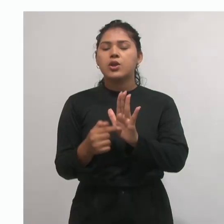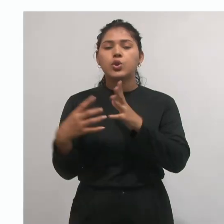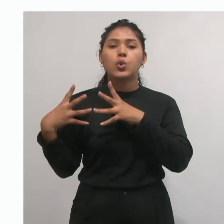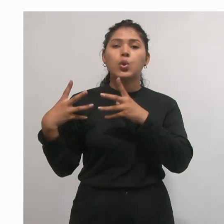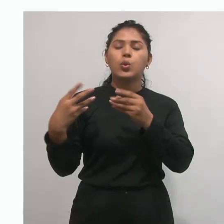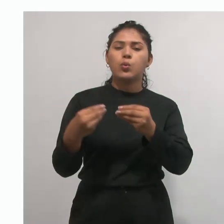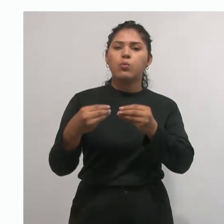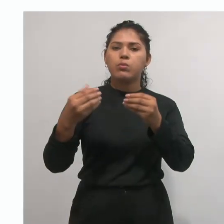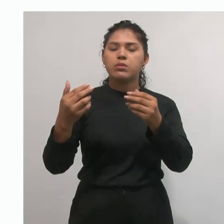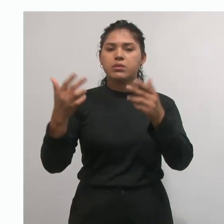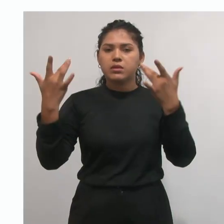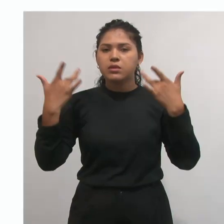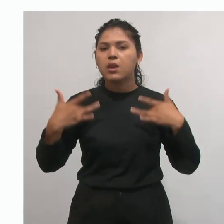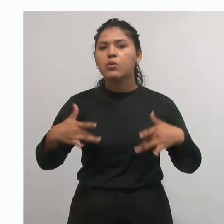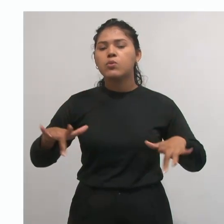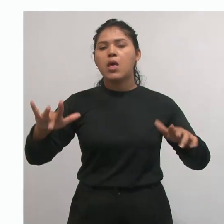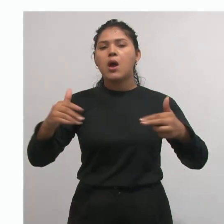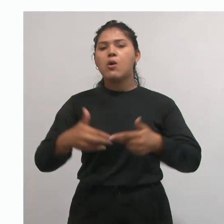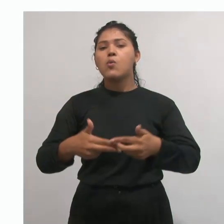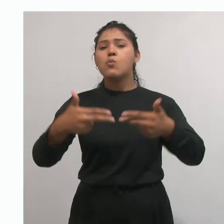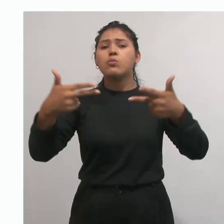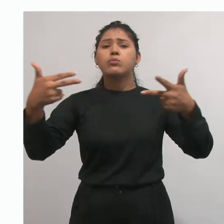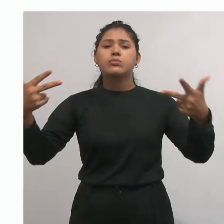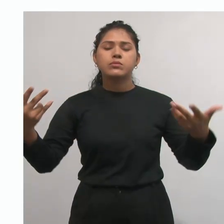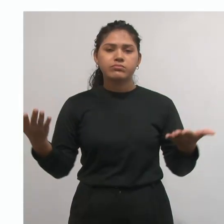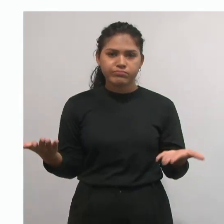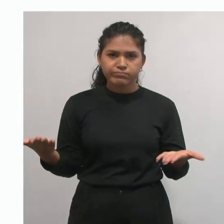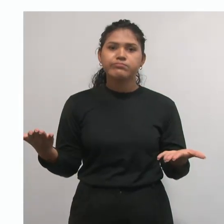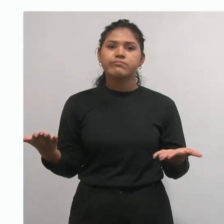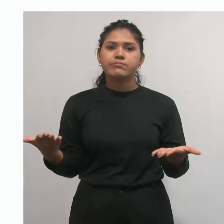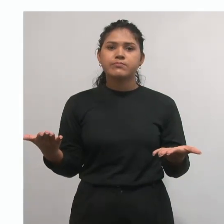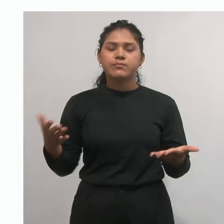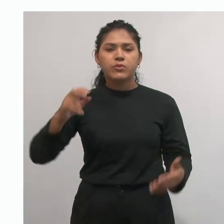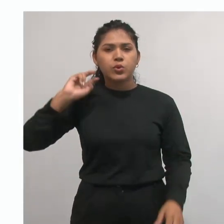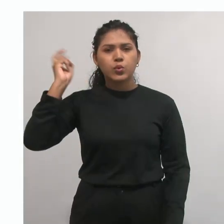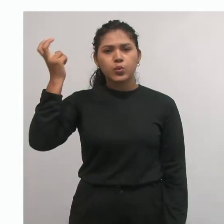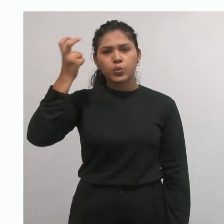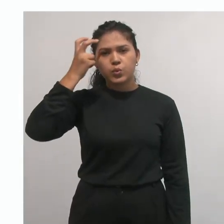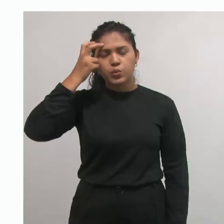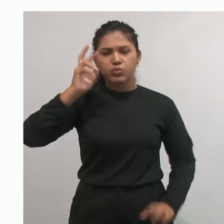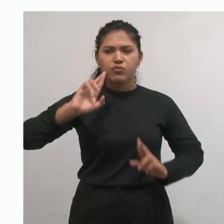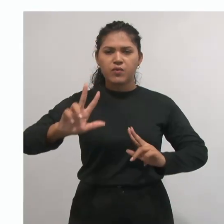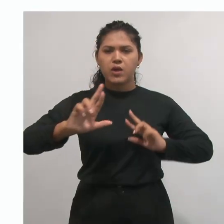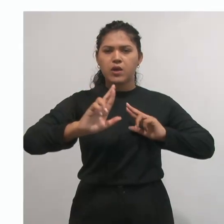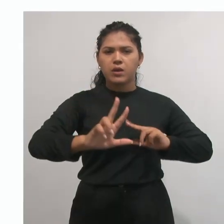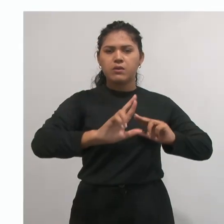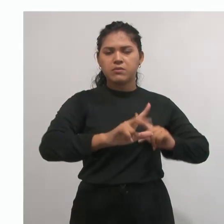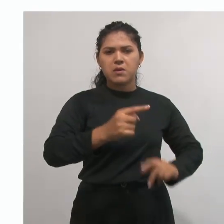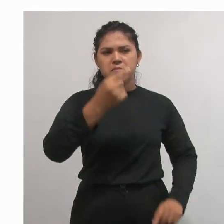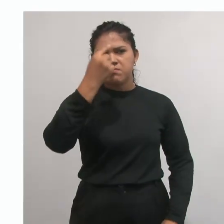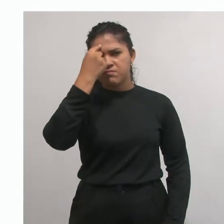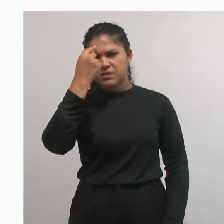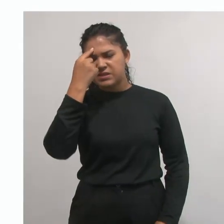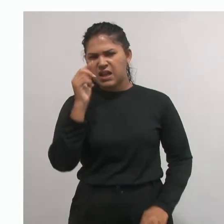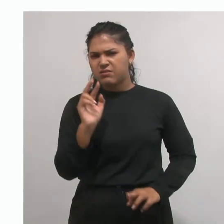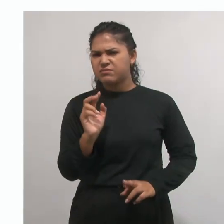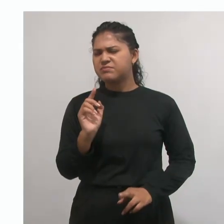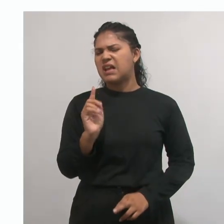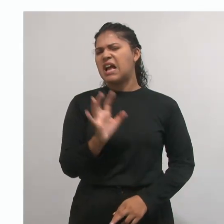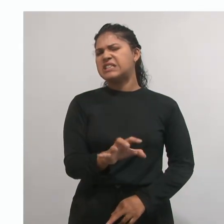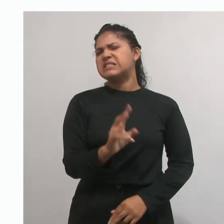desnaturalizar as diferenças culturais, ou seja, as diferenças culturais, elas não são naturais, né? Ah,